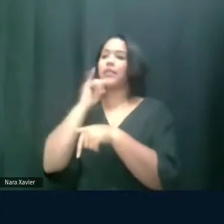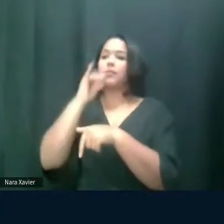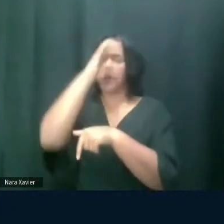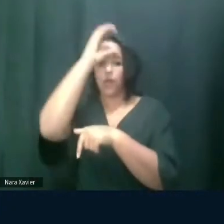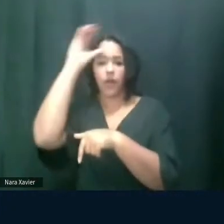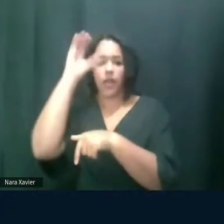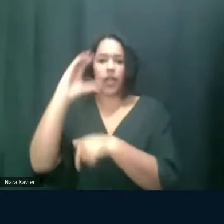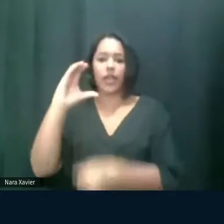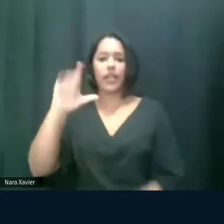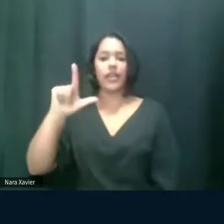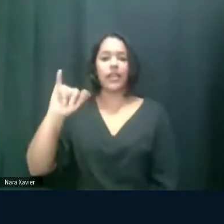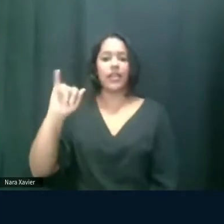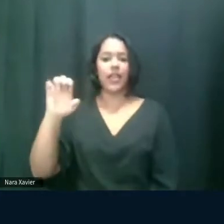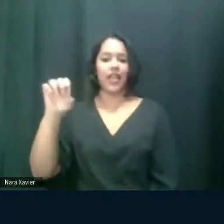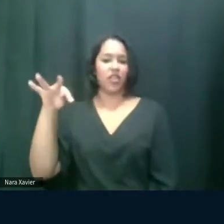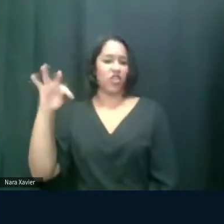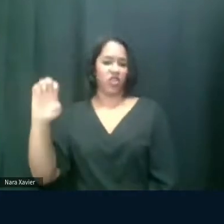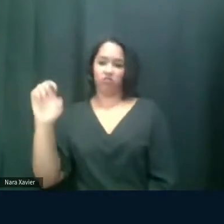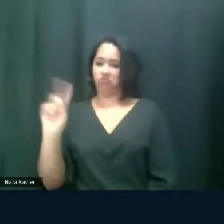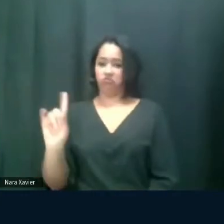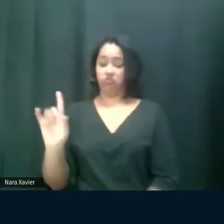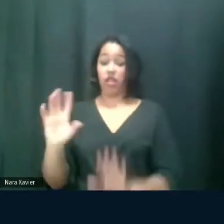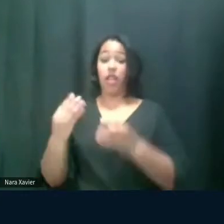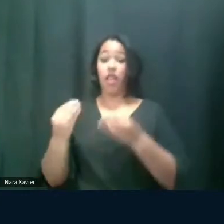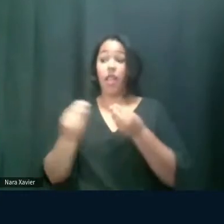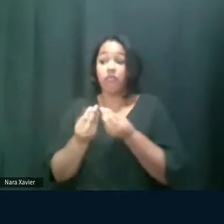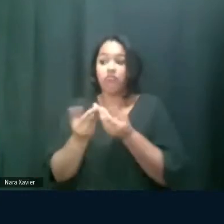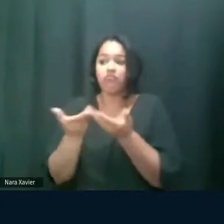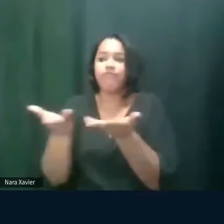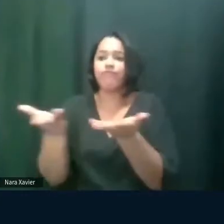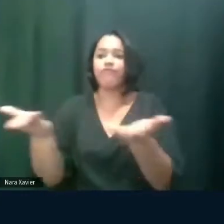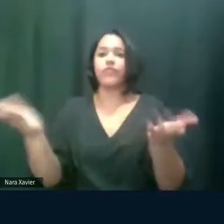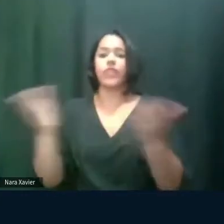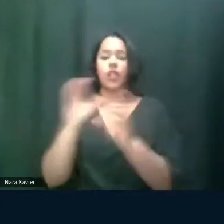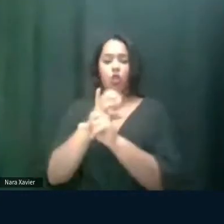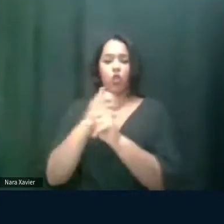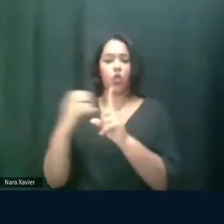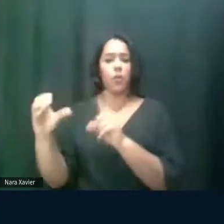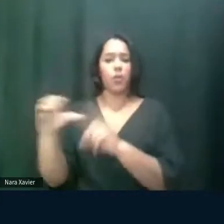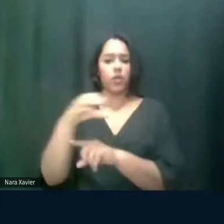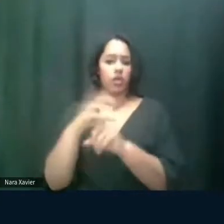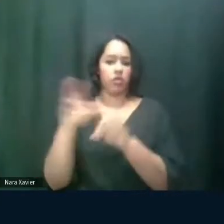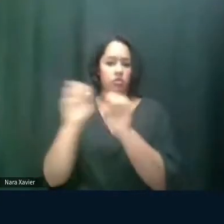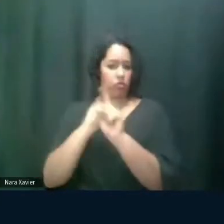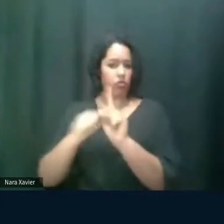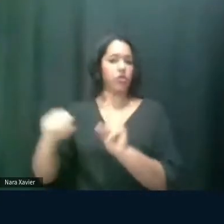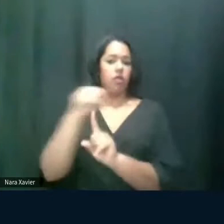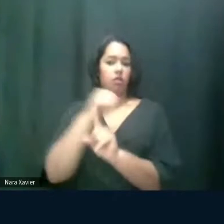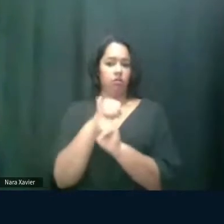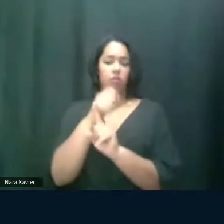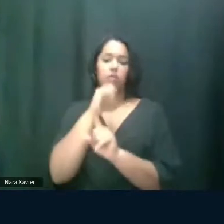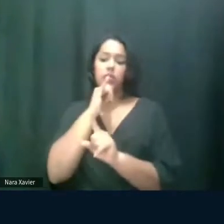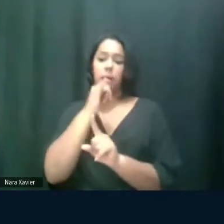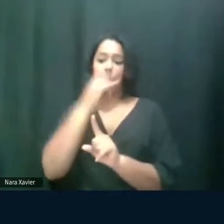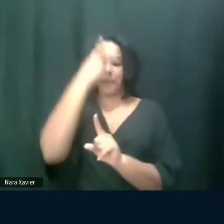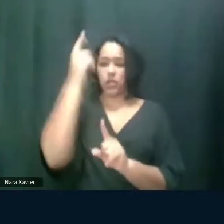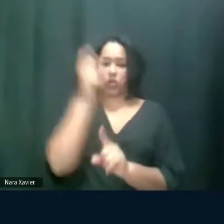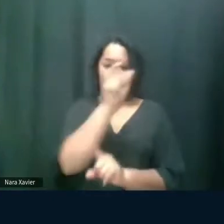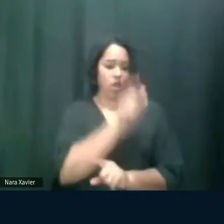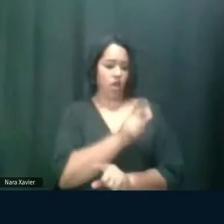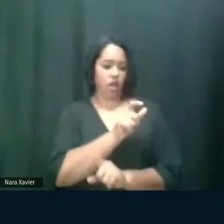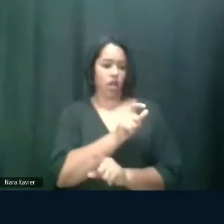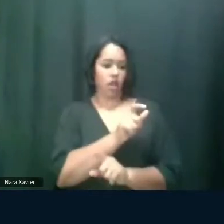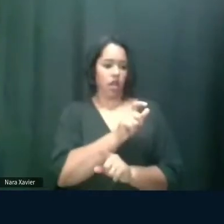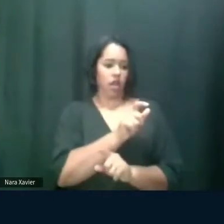está trabalhando para a comunidade, ou para comunidades, para a sociedade. Então, quando a gente fala de um assistente social, esse